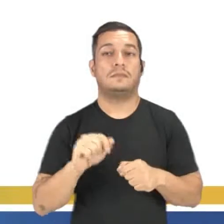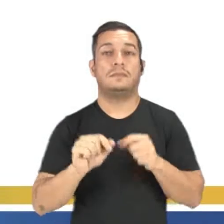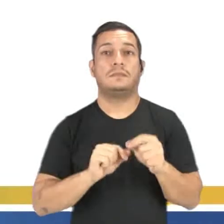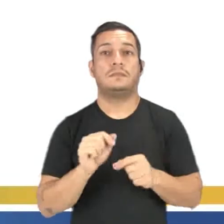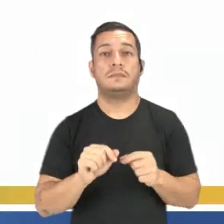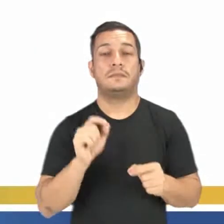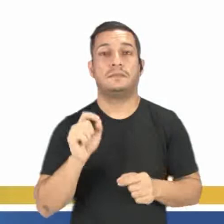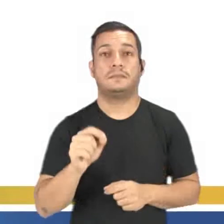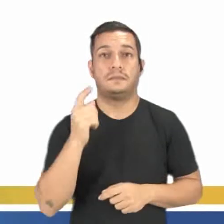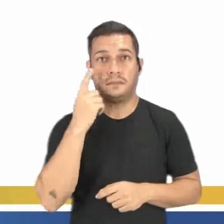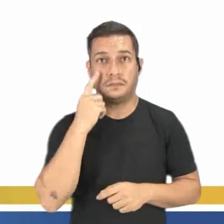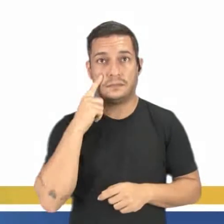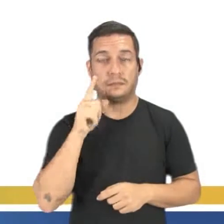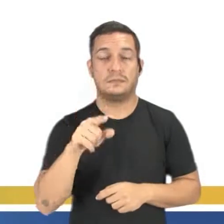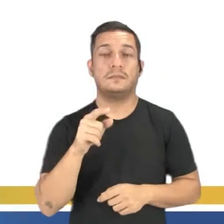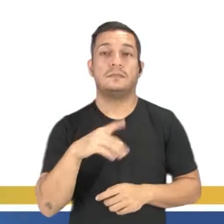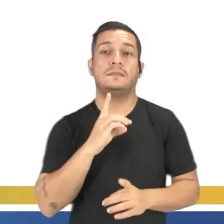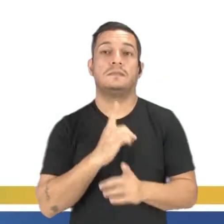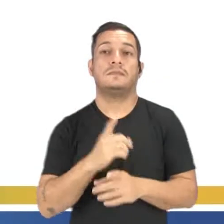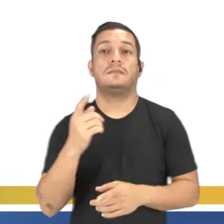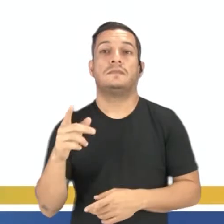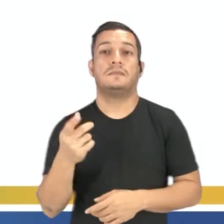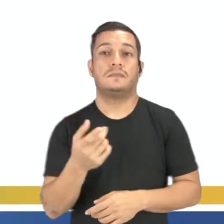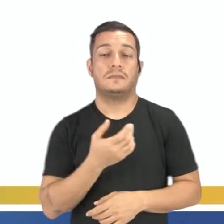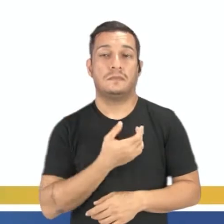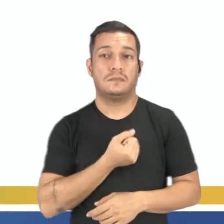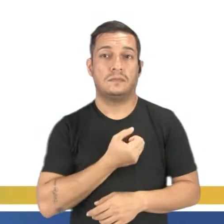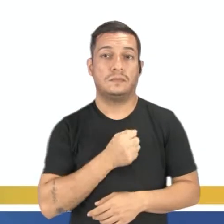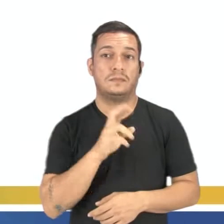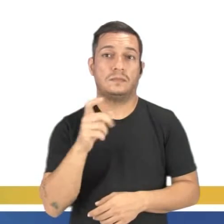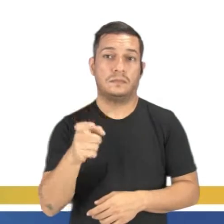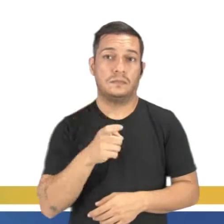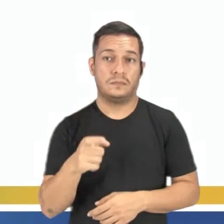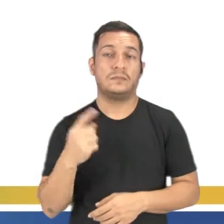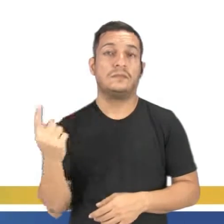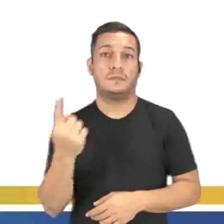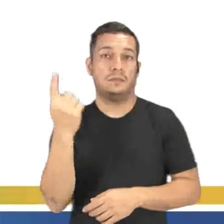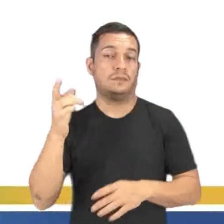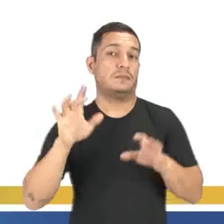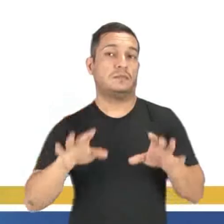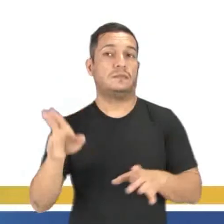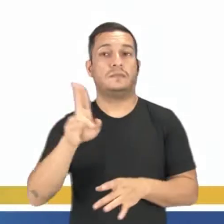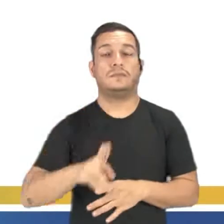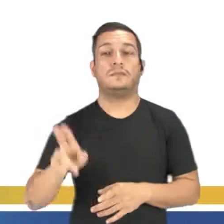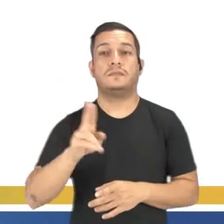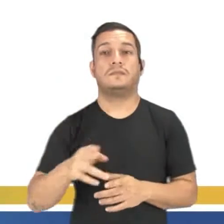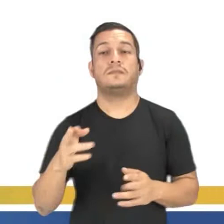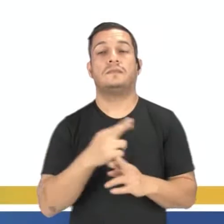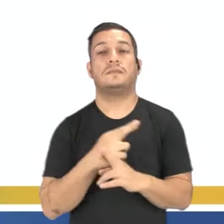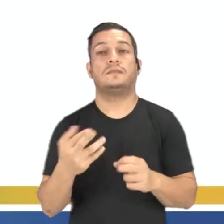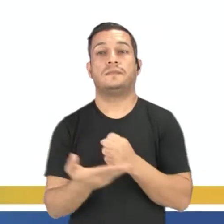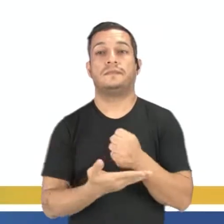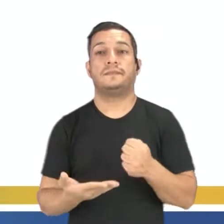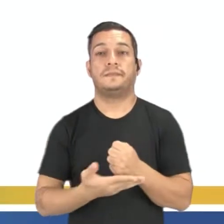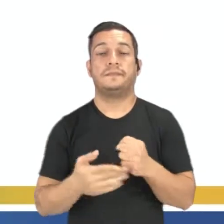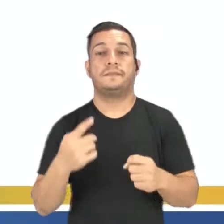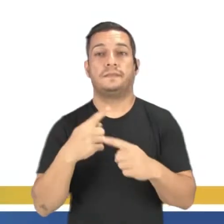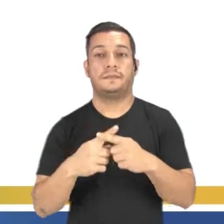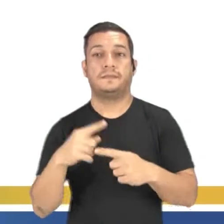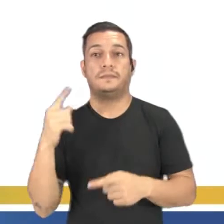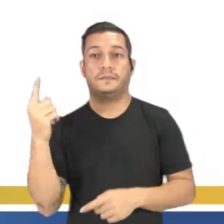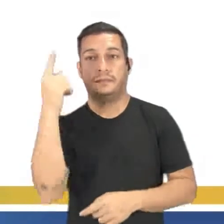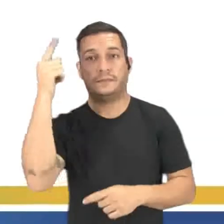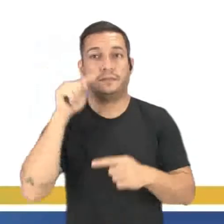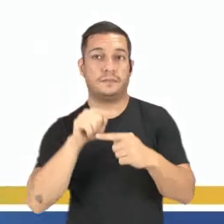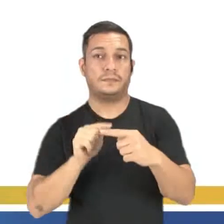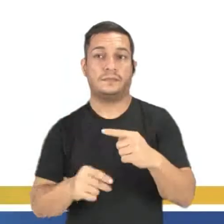nessa situação? Devemos descobrir o valor de x, que é a altura, para assim utilizarmos a relação base vezes altura dividido